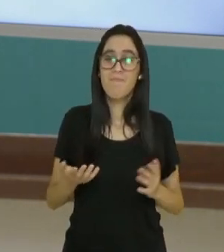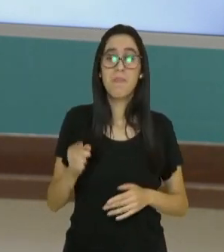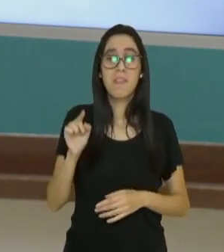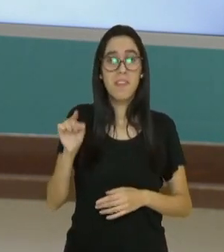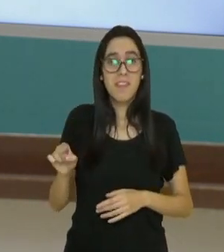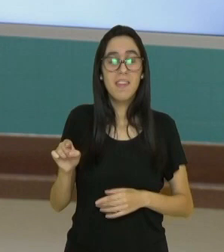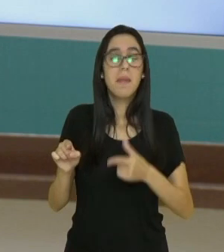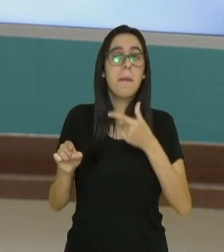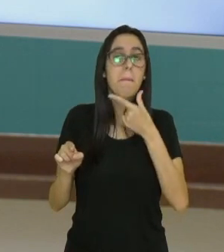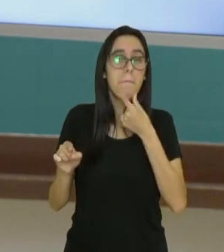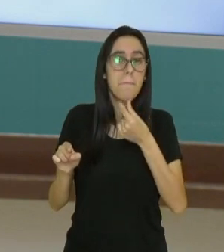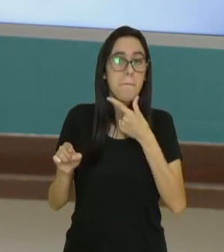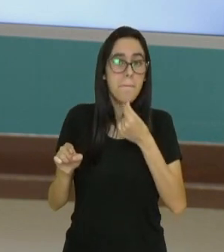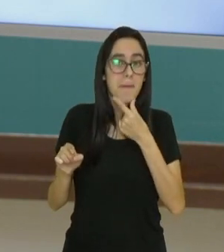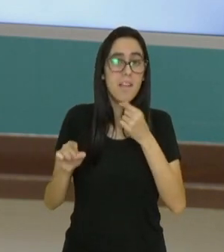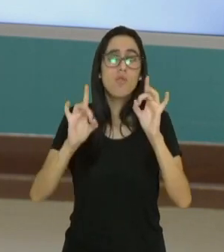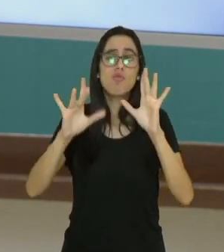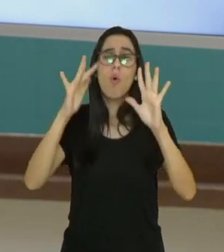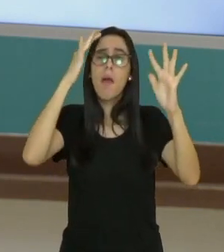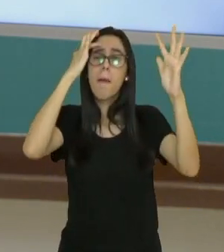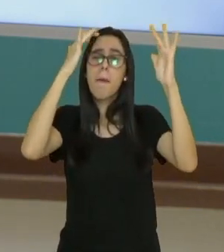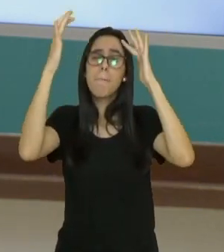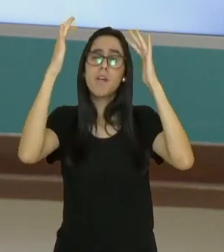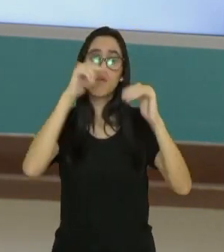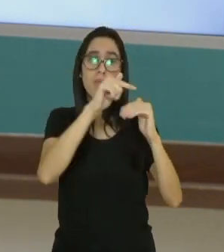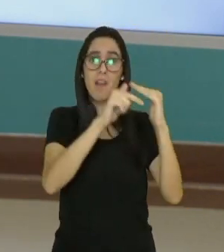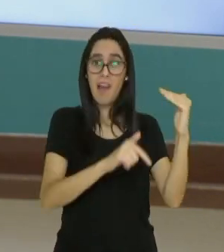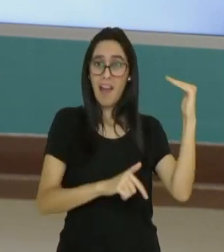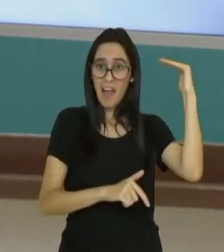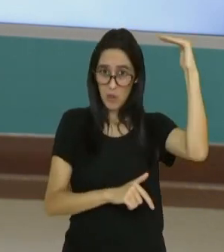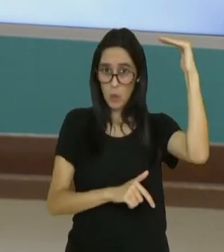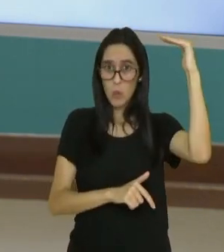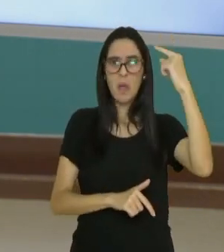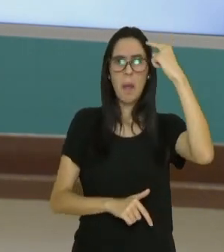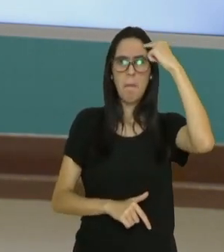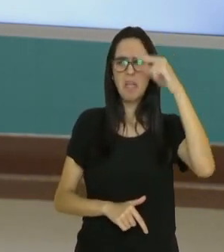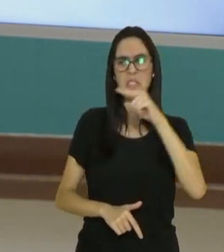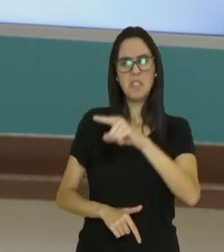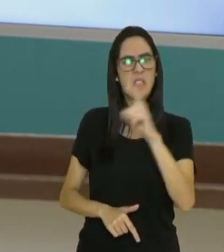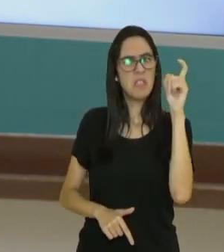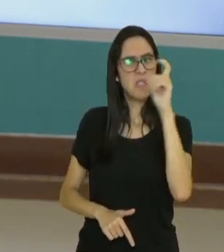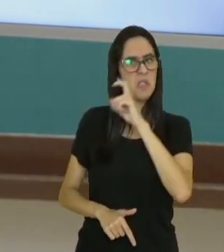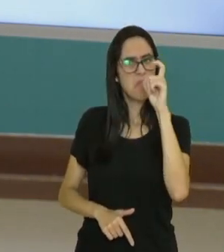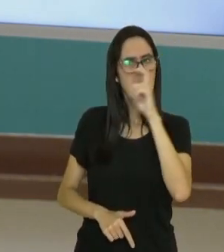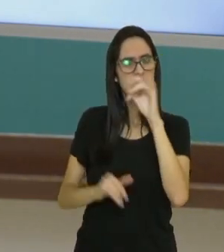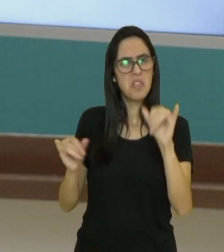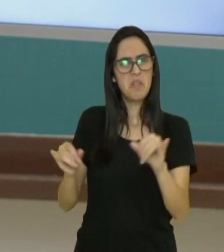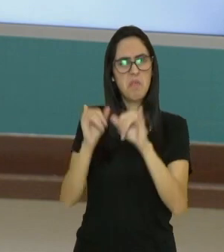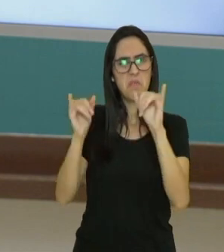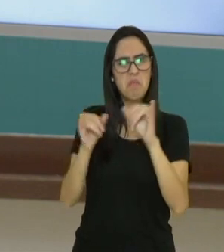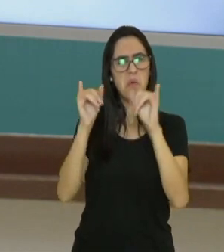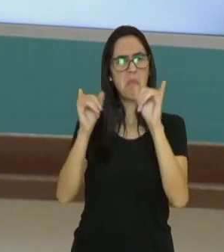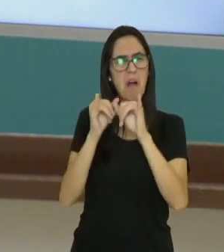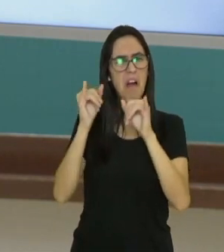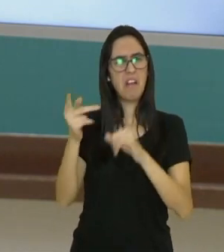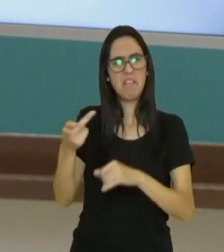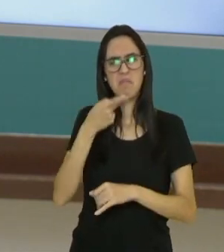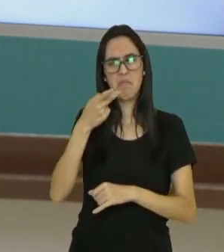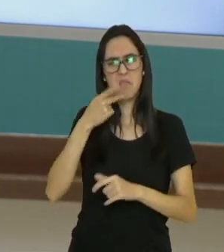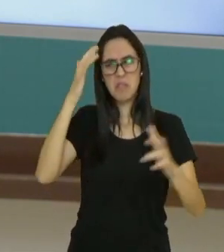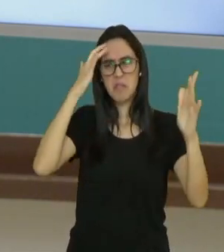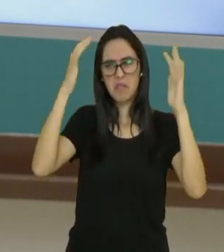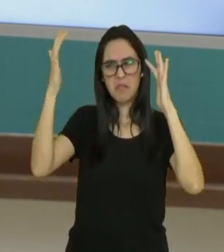de adulto e uma visão de criança. A visão do adulto é que algumas coisas são bobagens, besteiras, né?